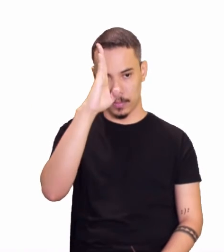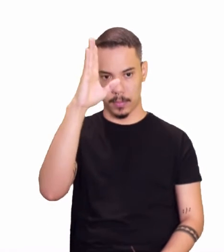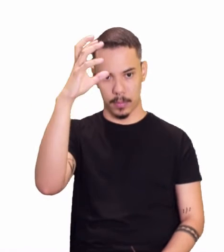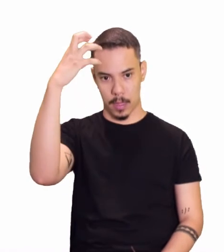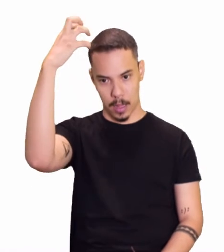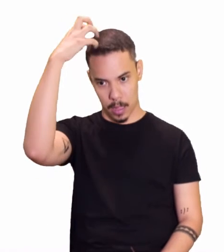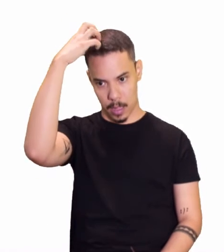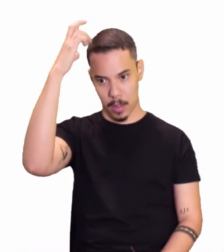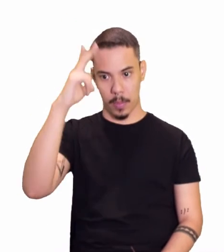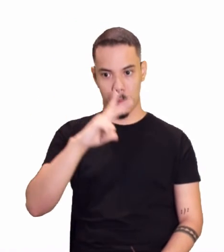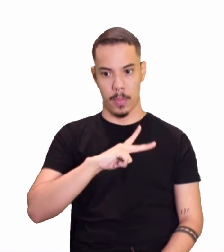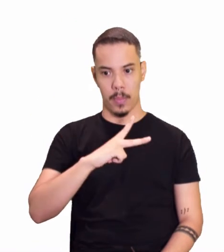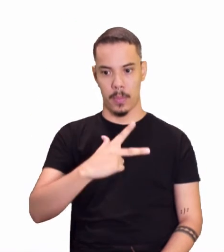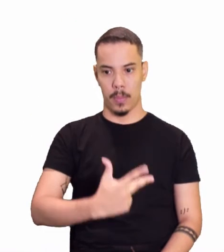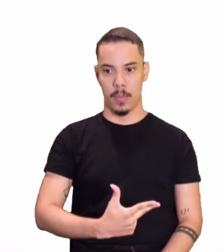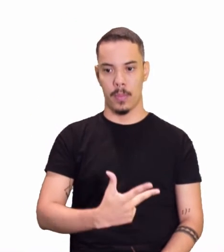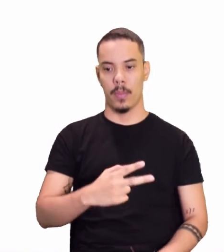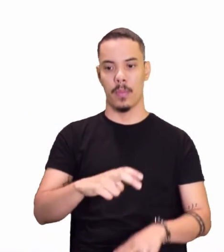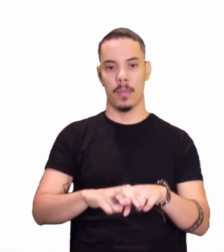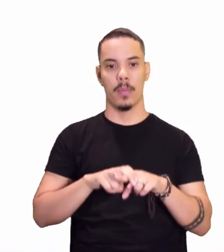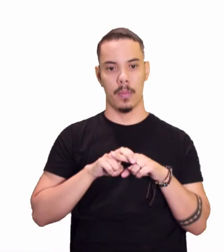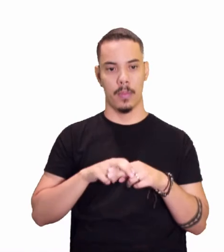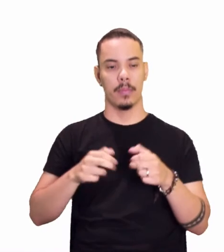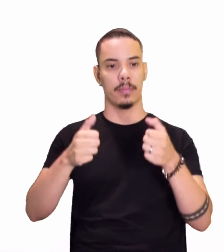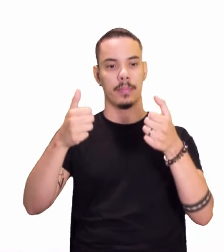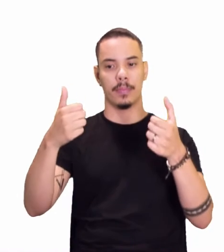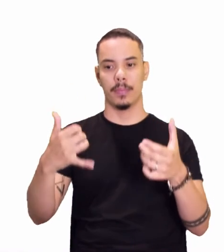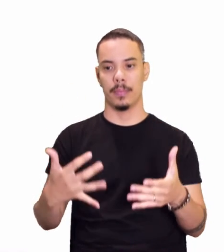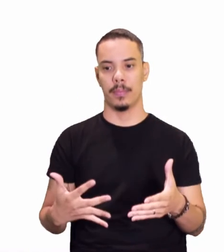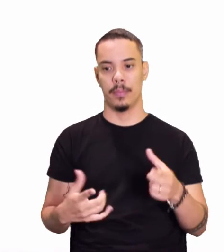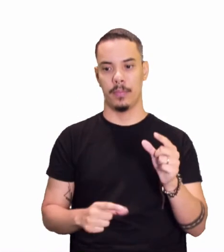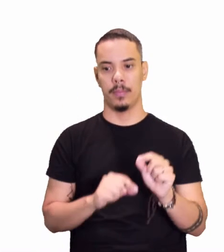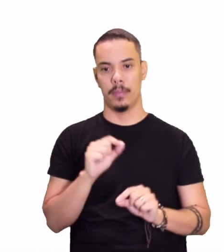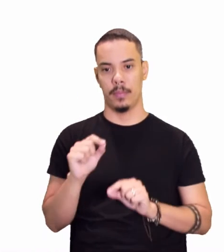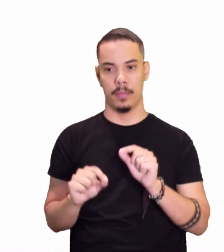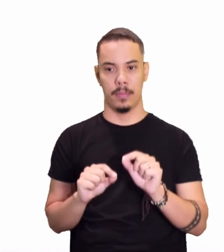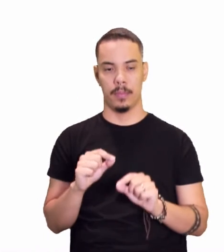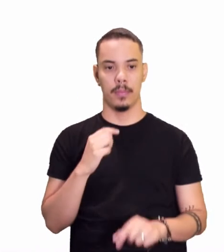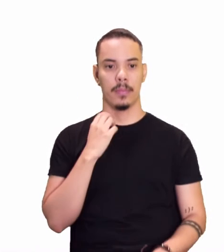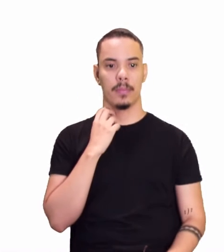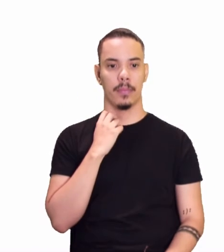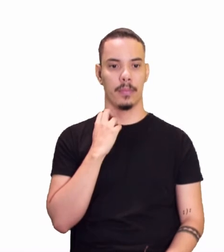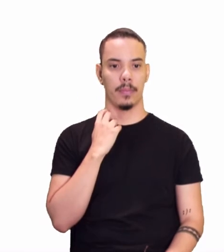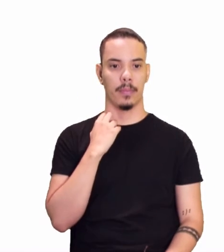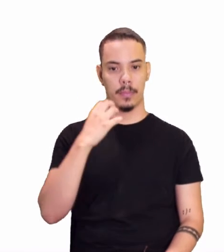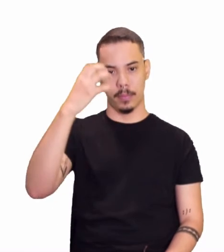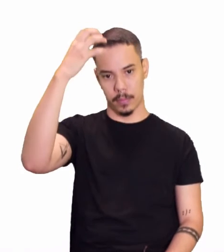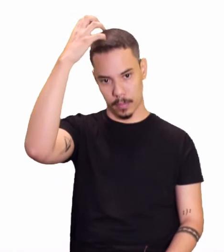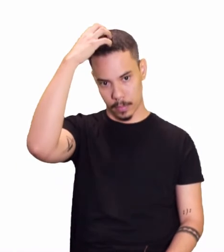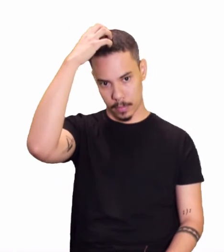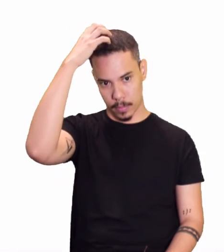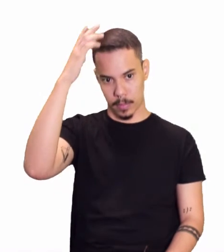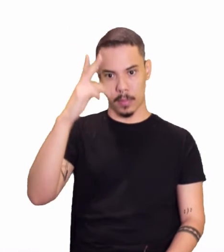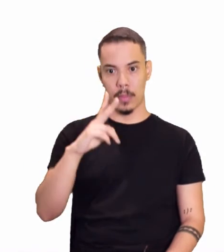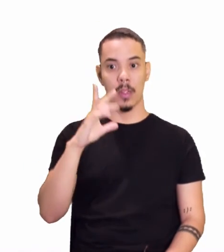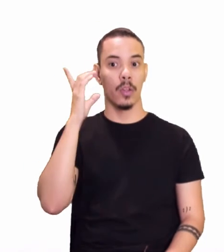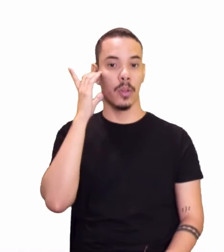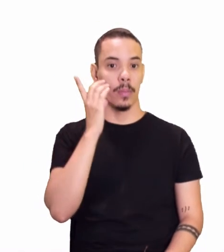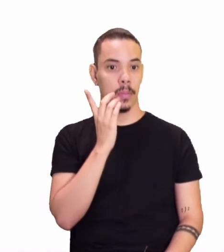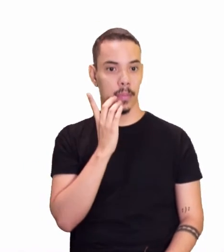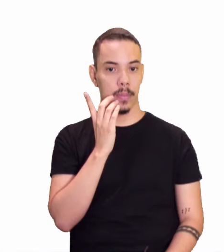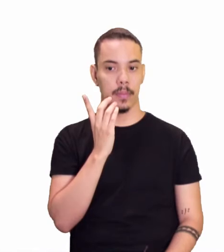de Portugal. Olha, então, as crônicas falavam de quem? Ó, do rei Dom